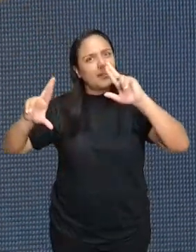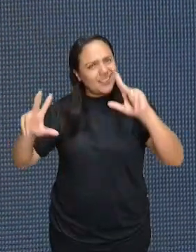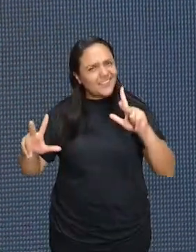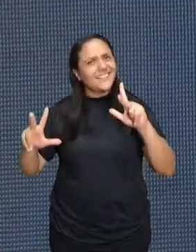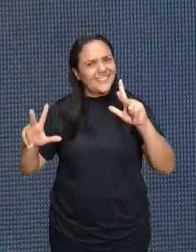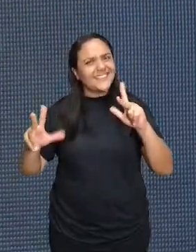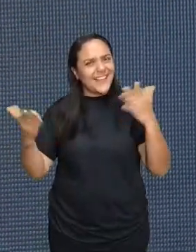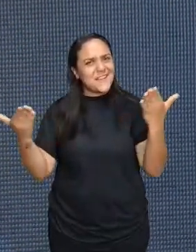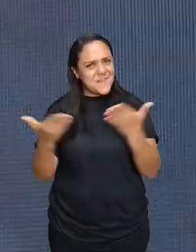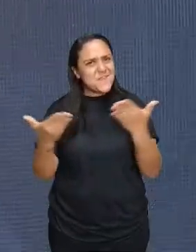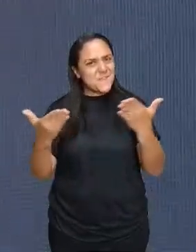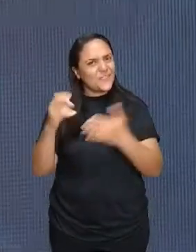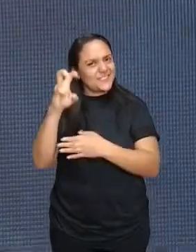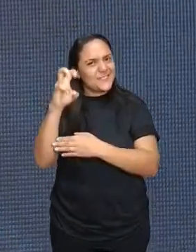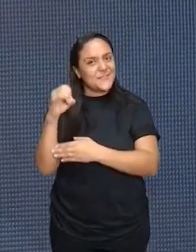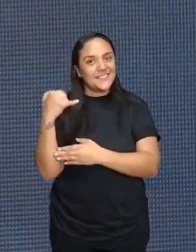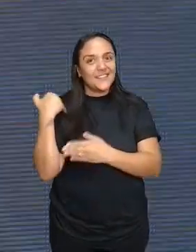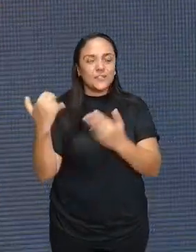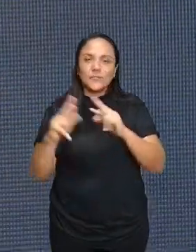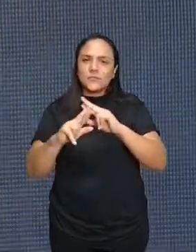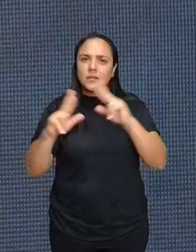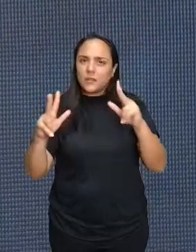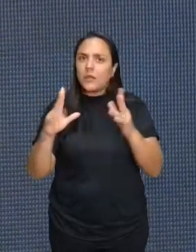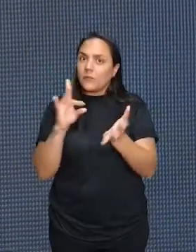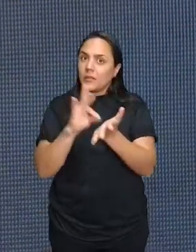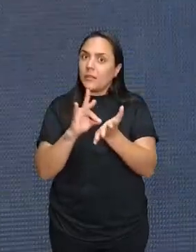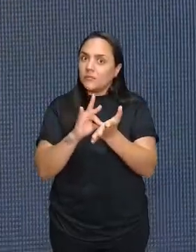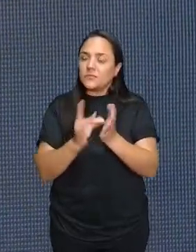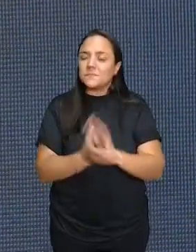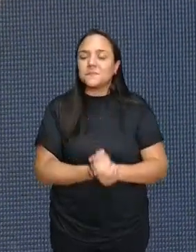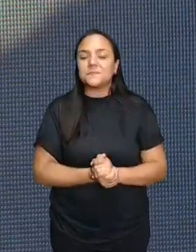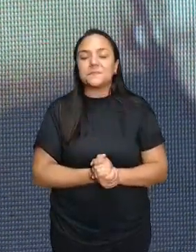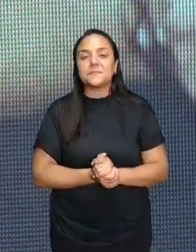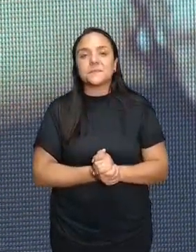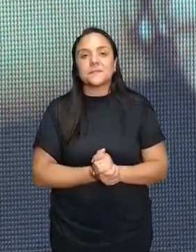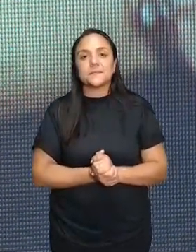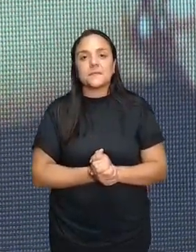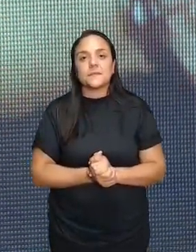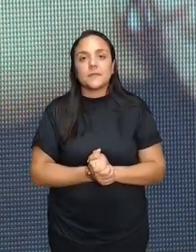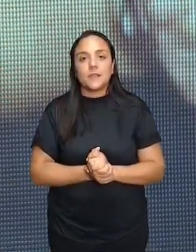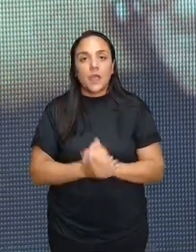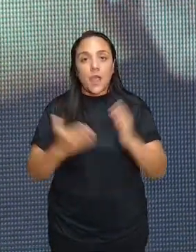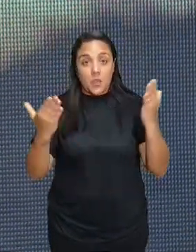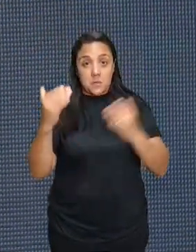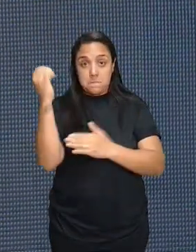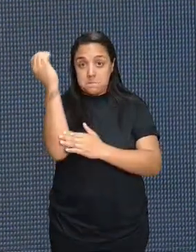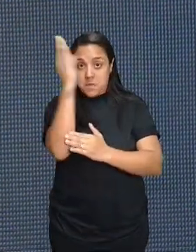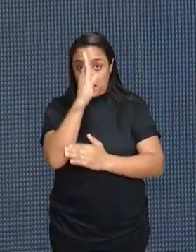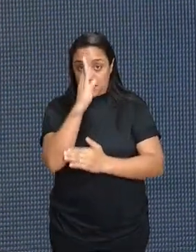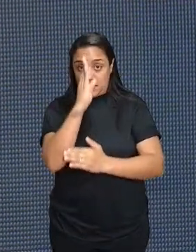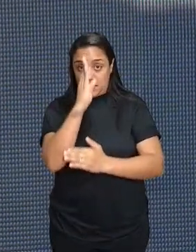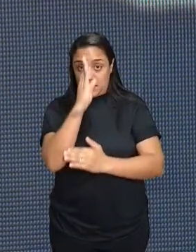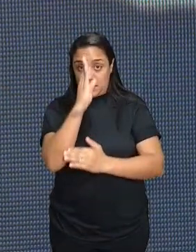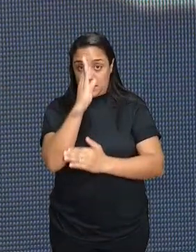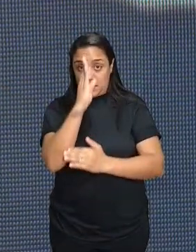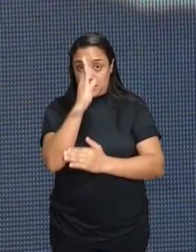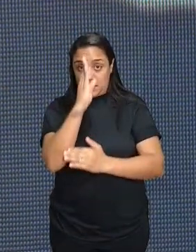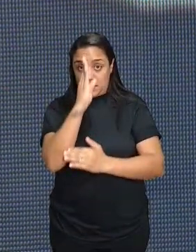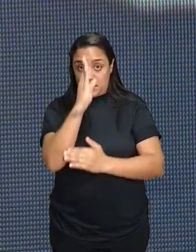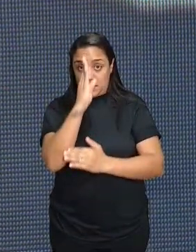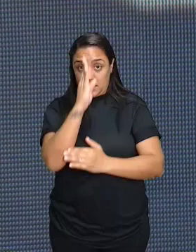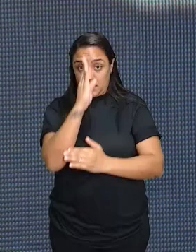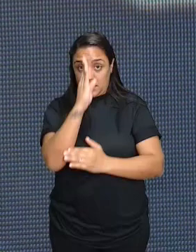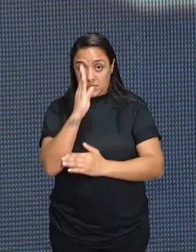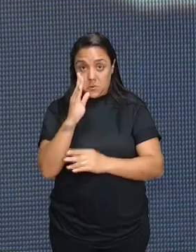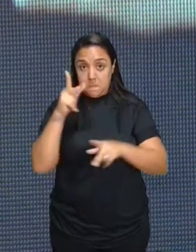de 50 anos hoje, né? Isso é um fato. E no Brasil, a população de 50 anos ou mais, ela cresce